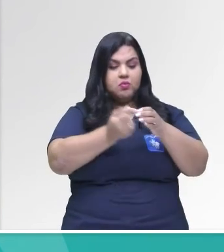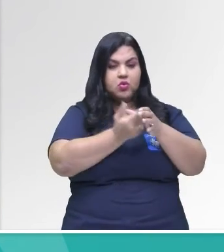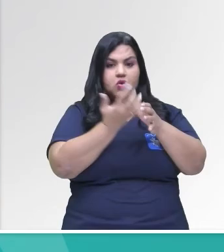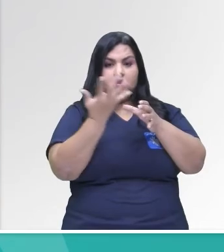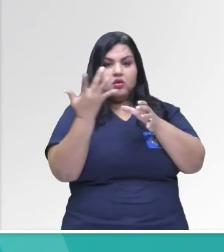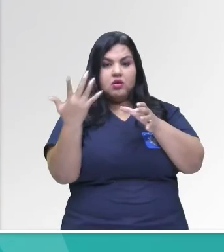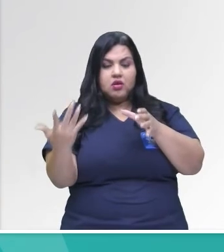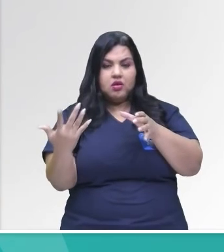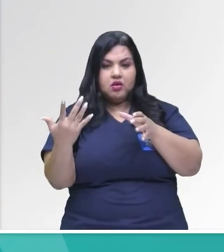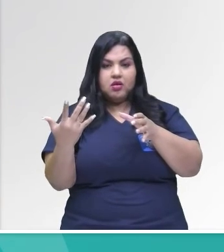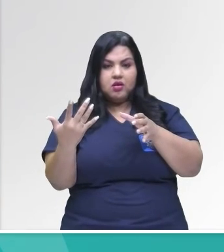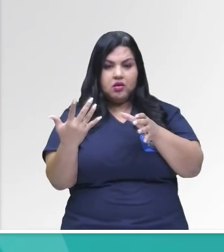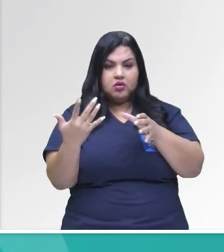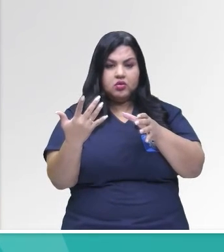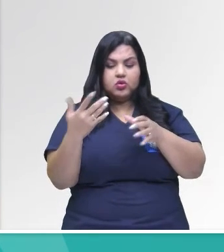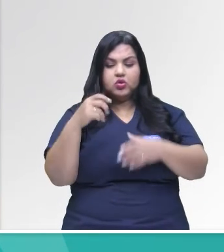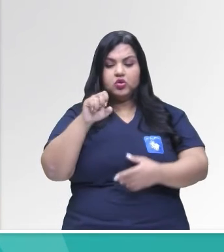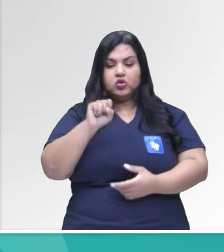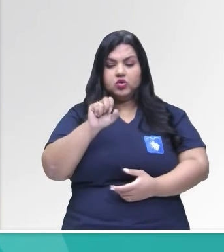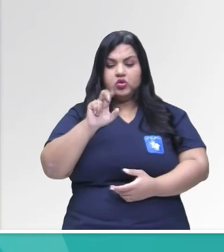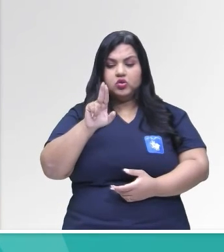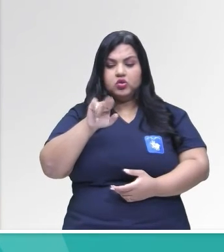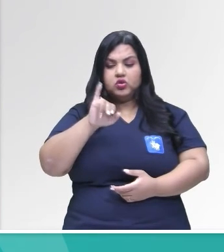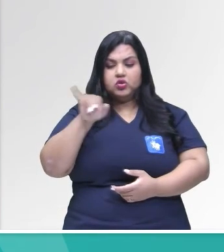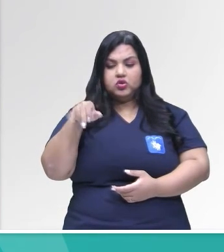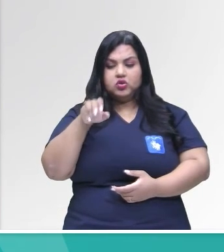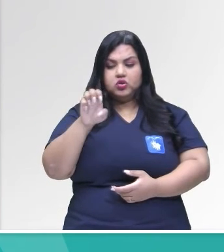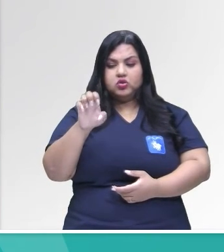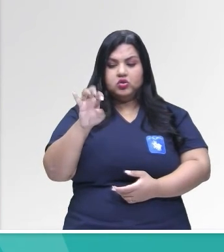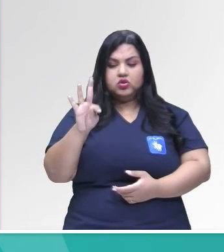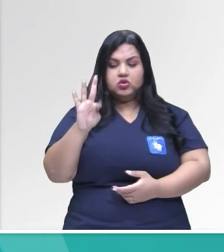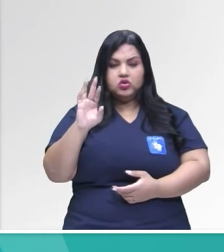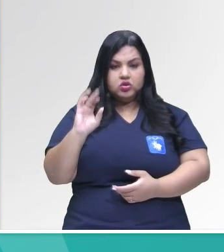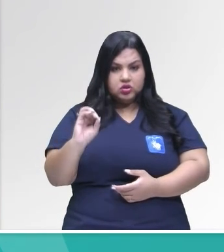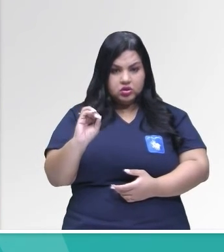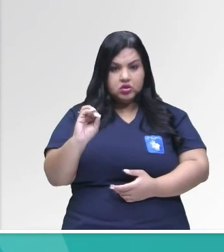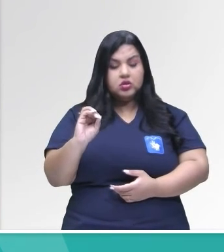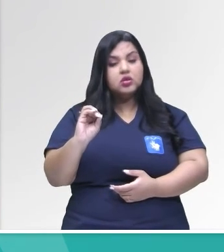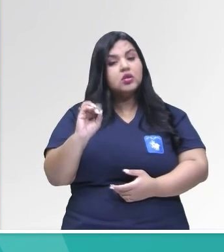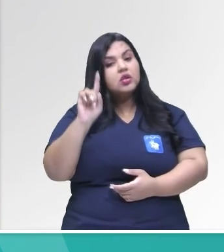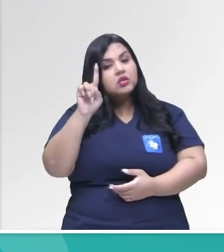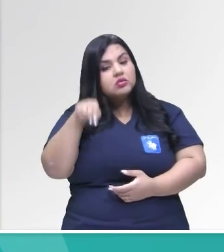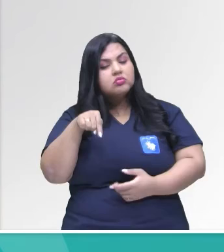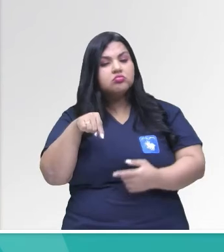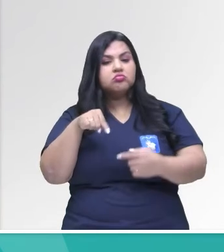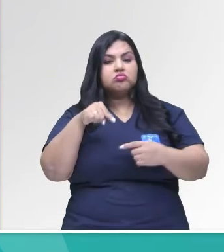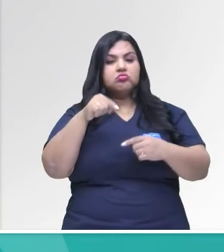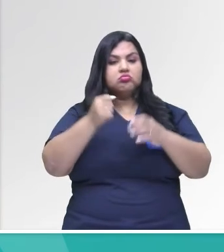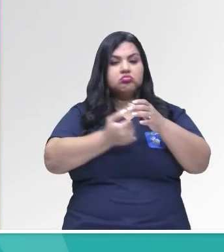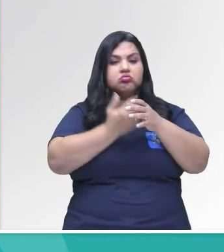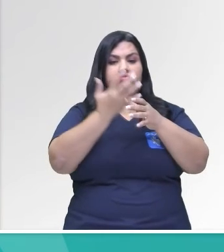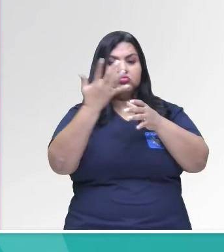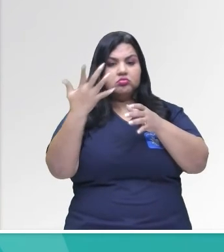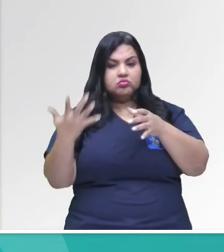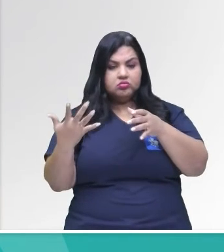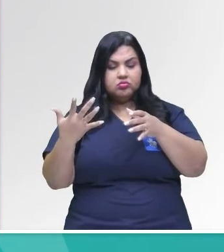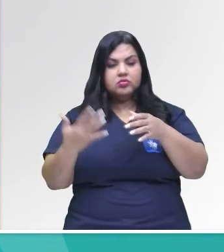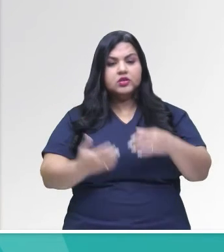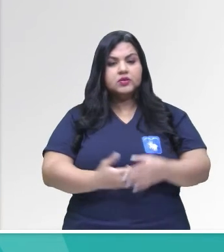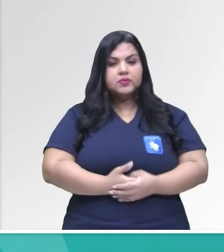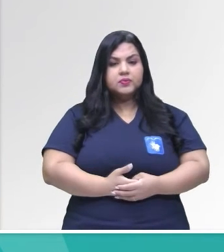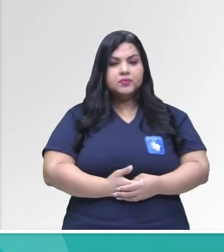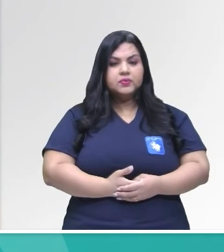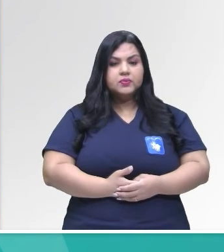plurais, o meu sujeito, o objeto em questão, está no plural. Aqui,